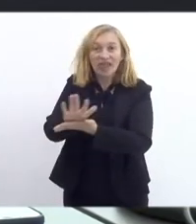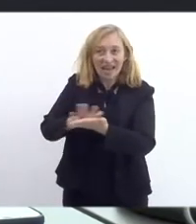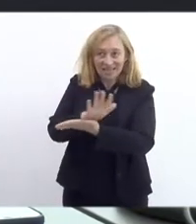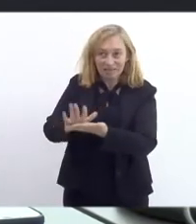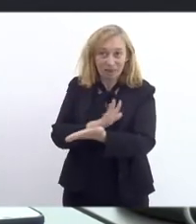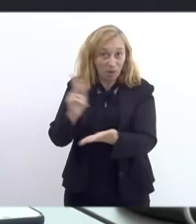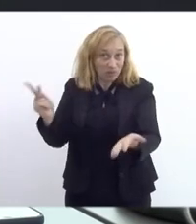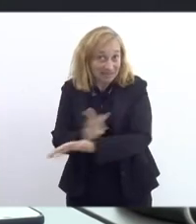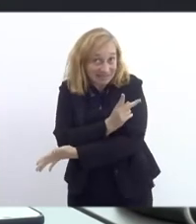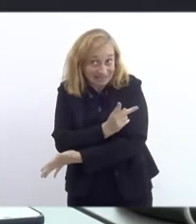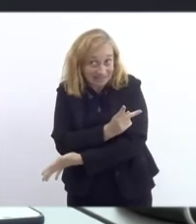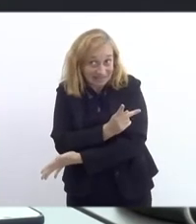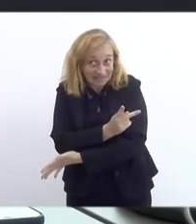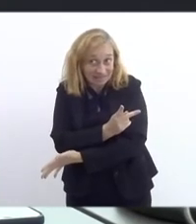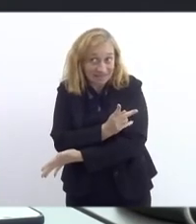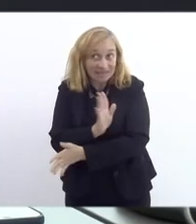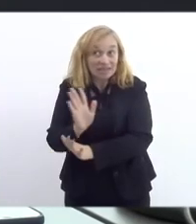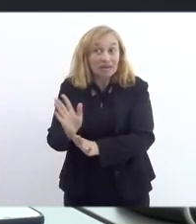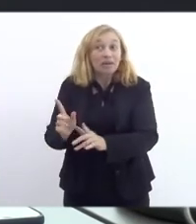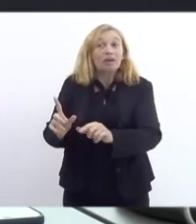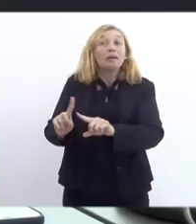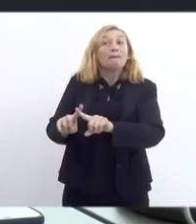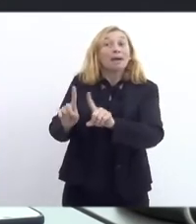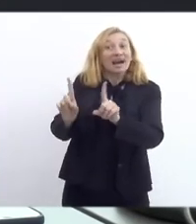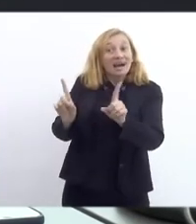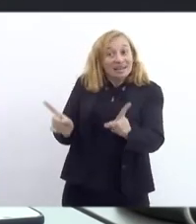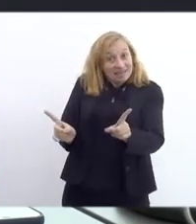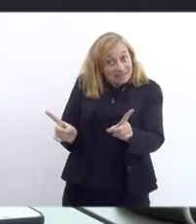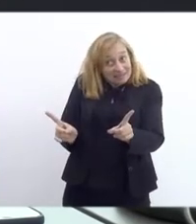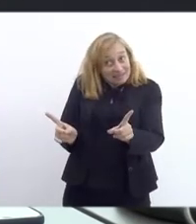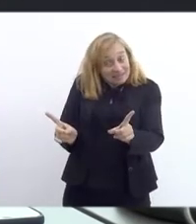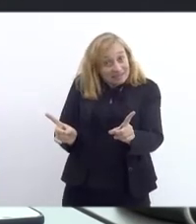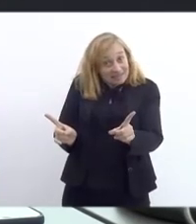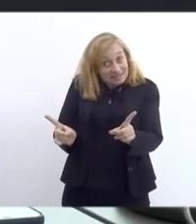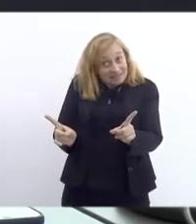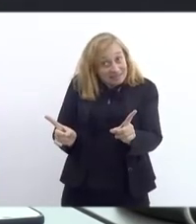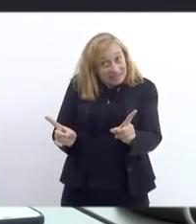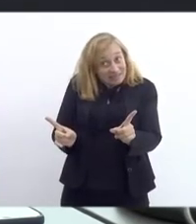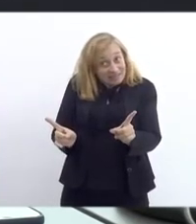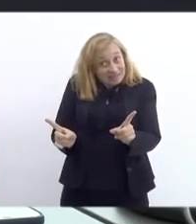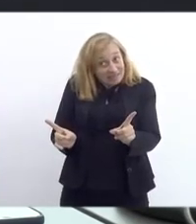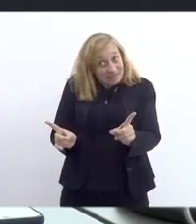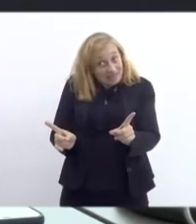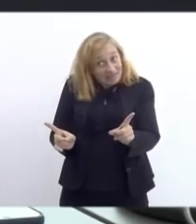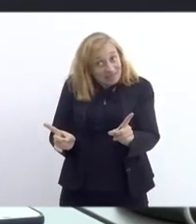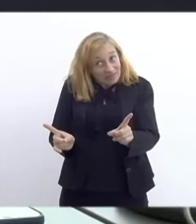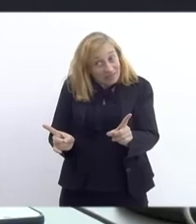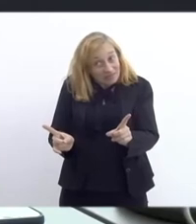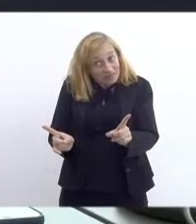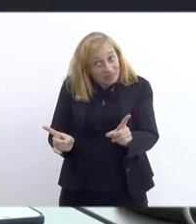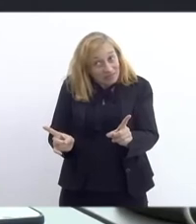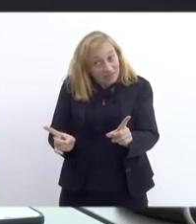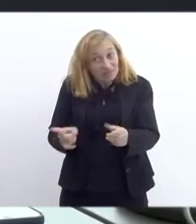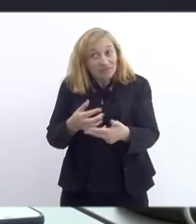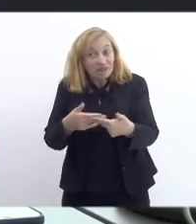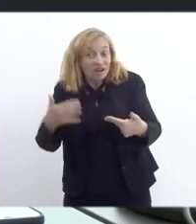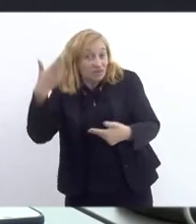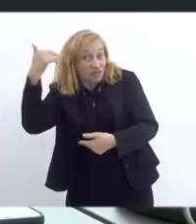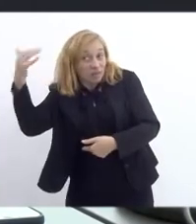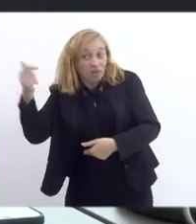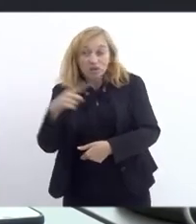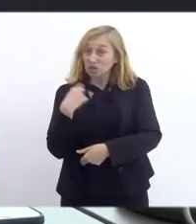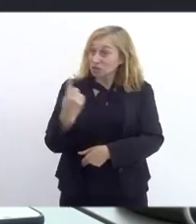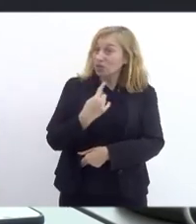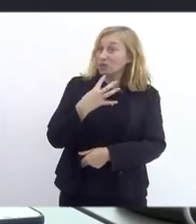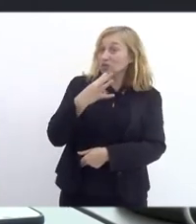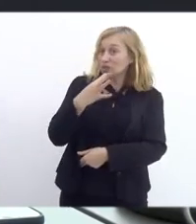isso. A controvérsia. Mães, não, não, mães, a maioria dos heróis que a gente conhece